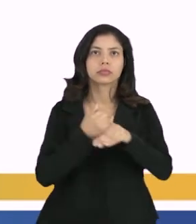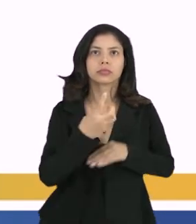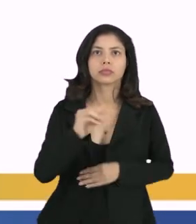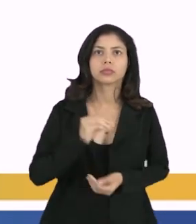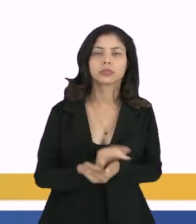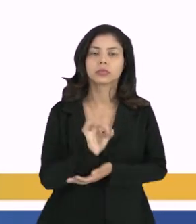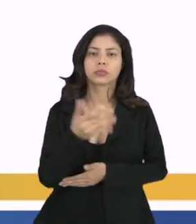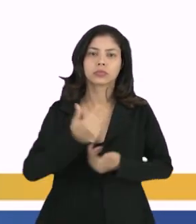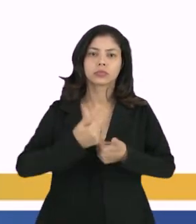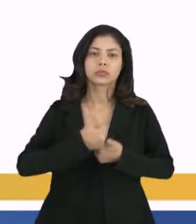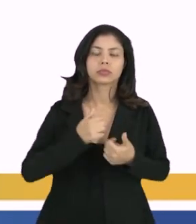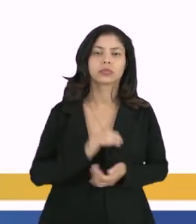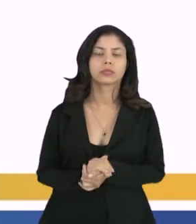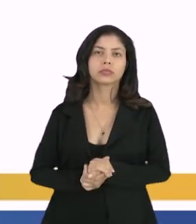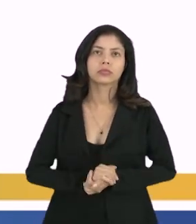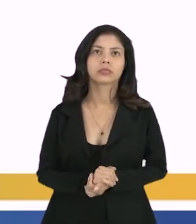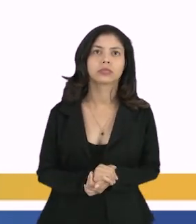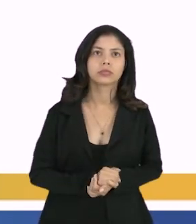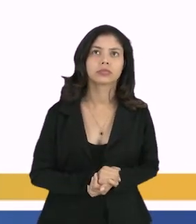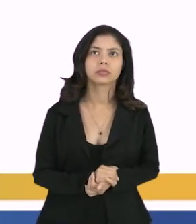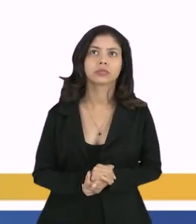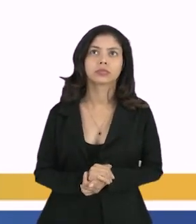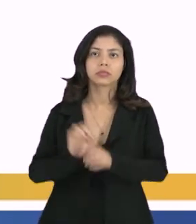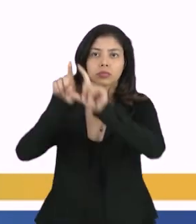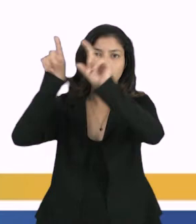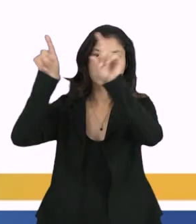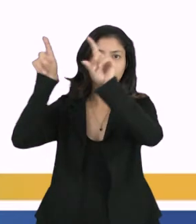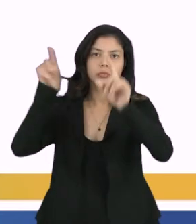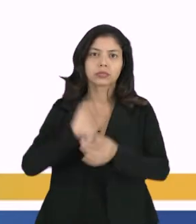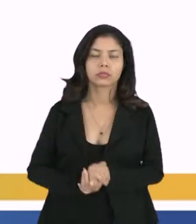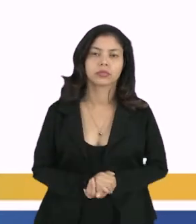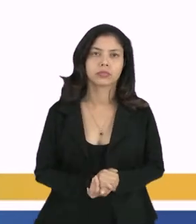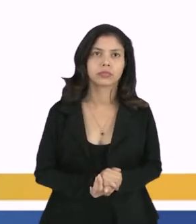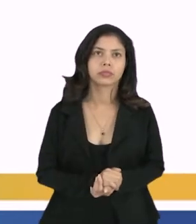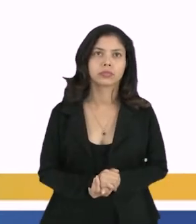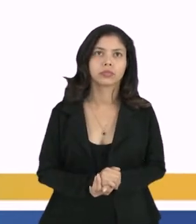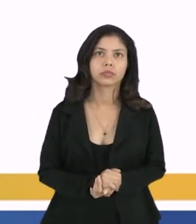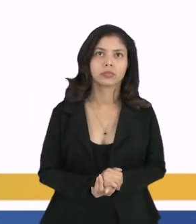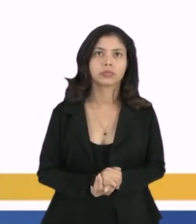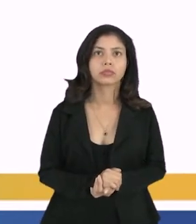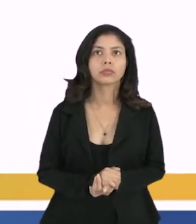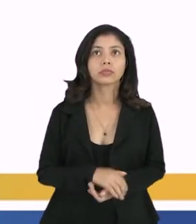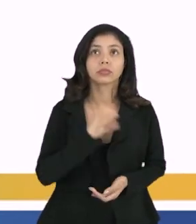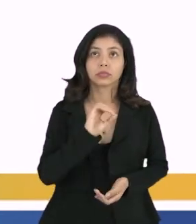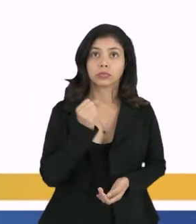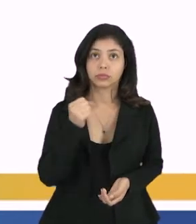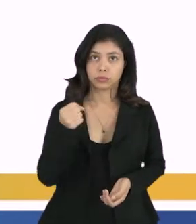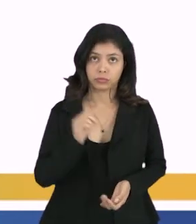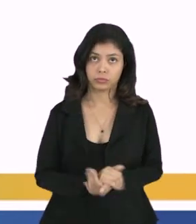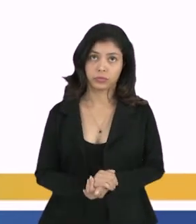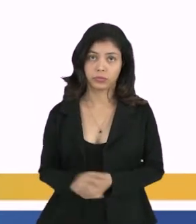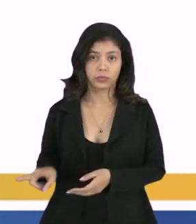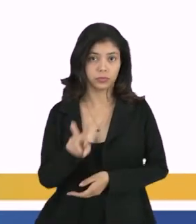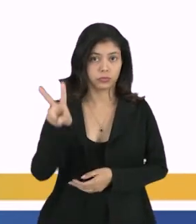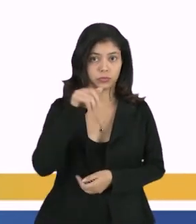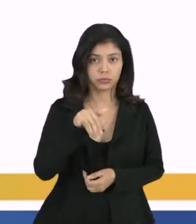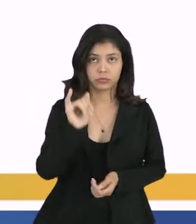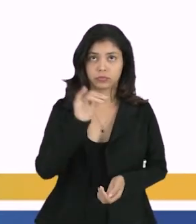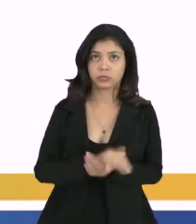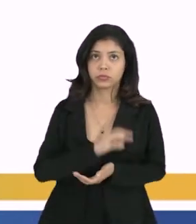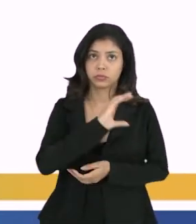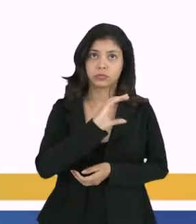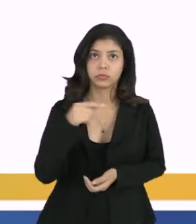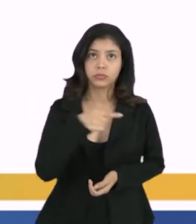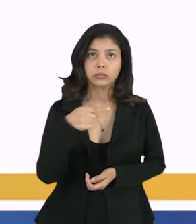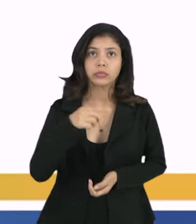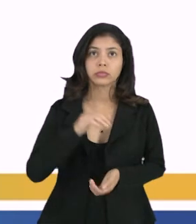É só fazer, colocar naquela expressãozinha lá de cima, lá, ó. Quando x0 é igual a 8, o valor de y é